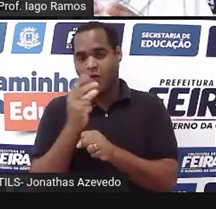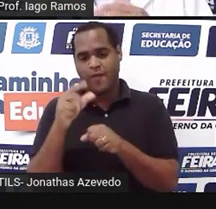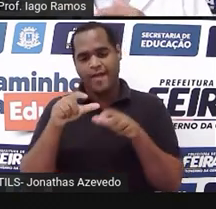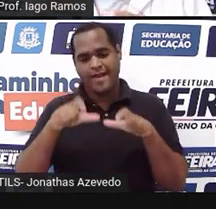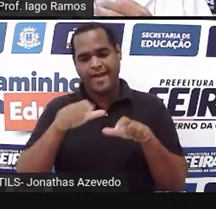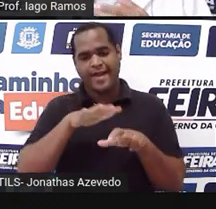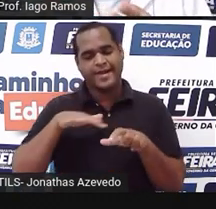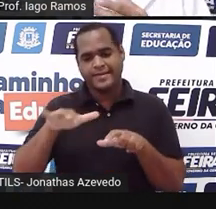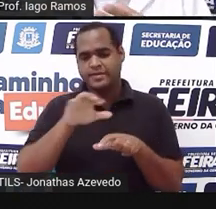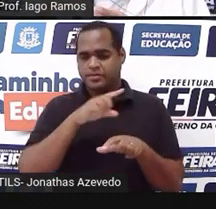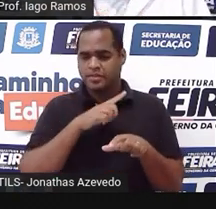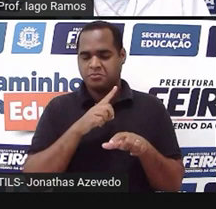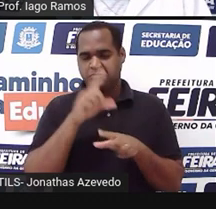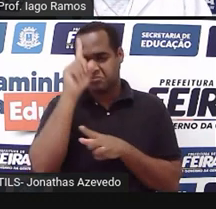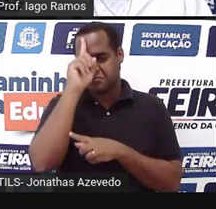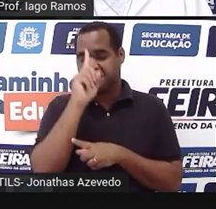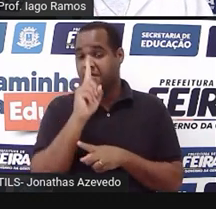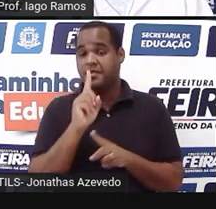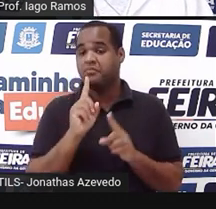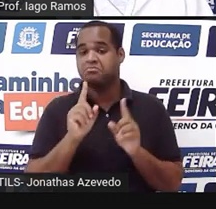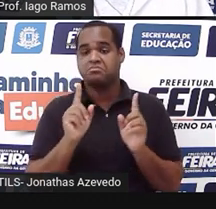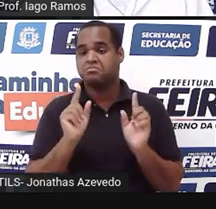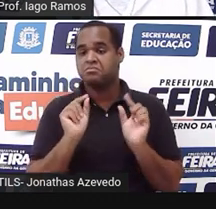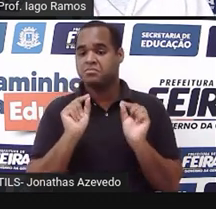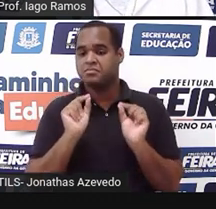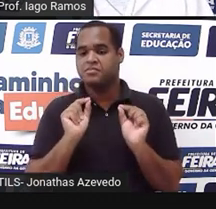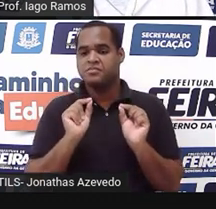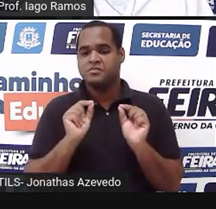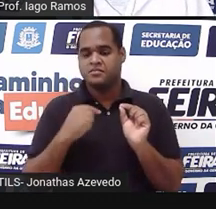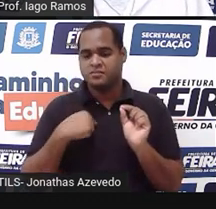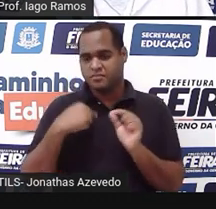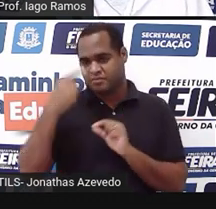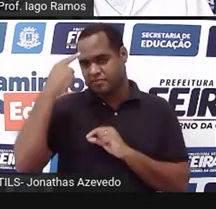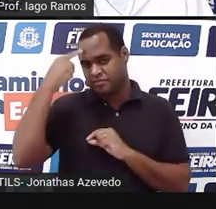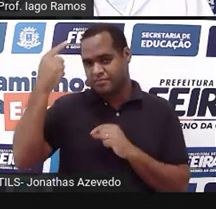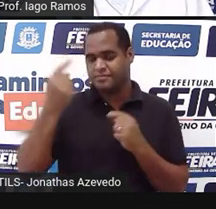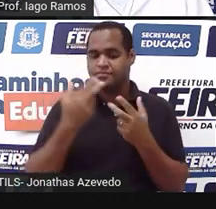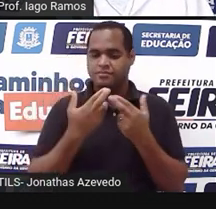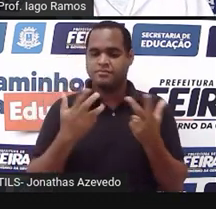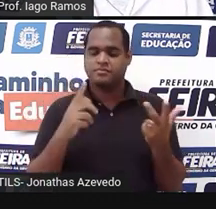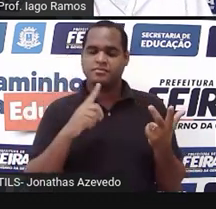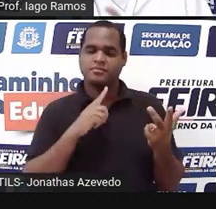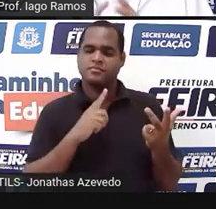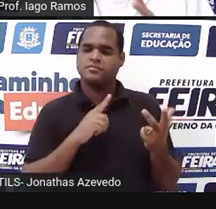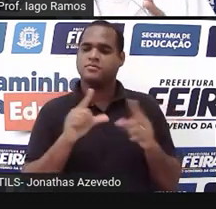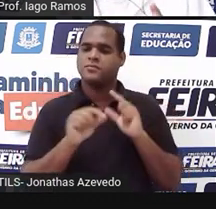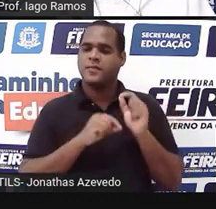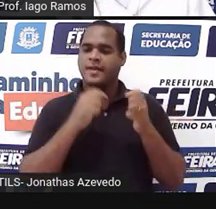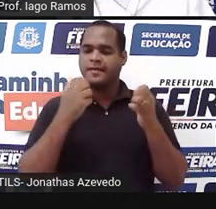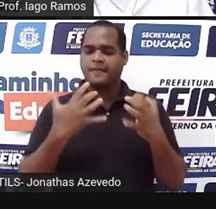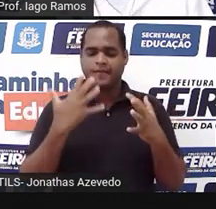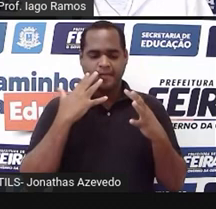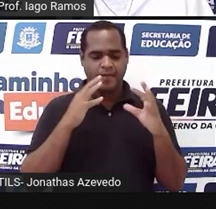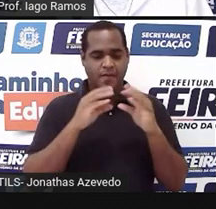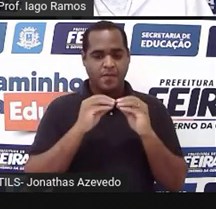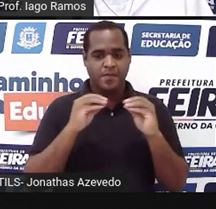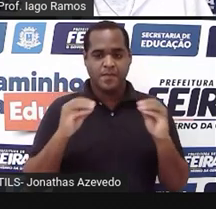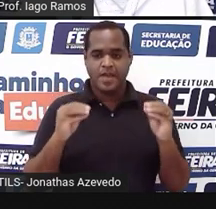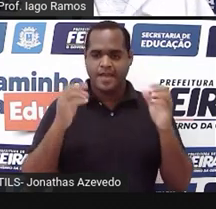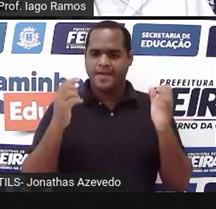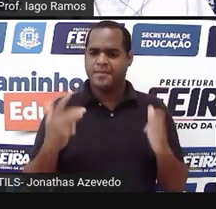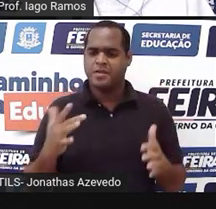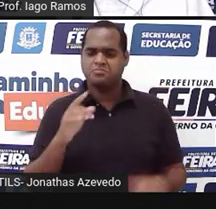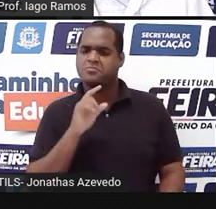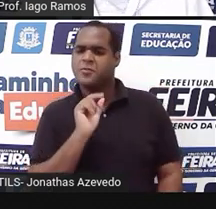uma figura que a gente não sabe como encontrar uma ideia é a gente fazer é uma decomposição nessa figura